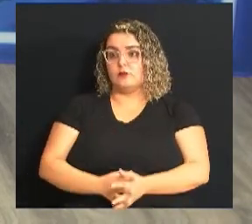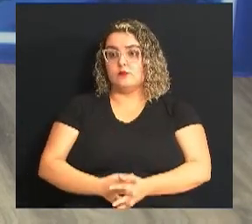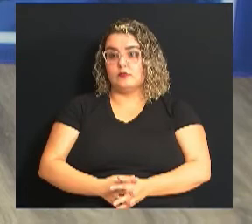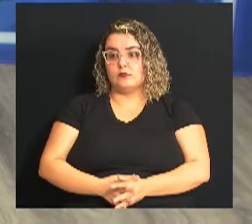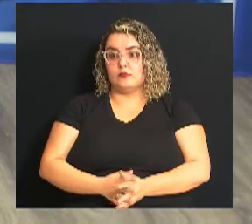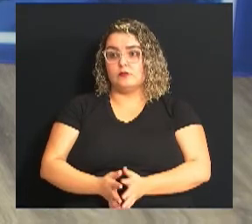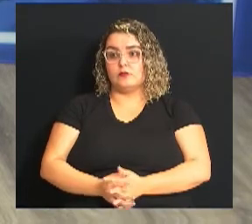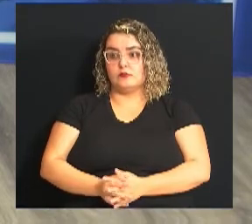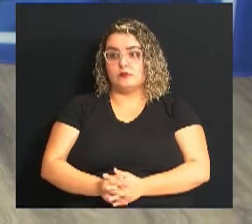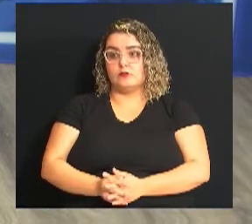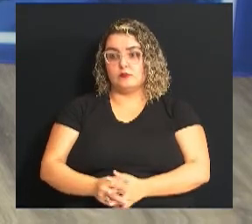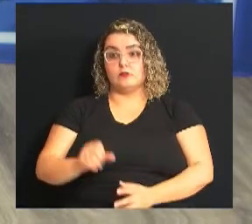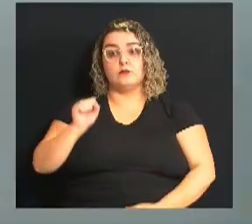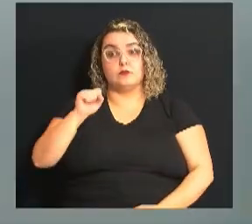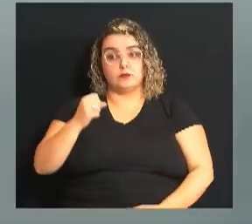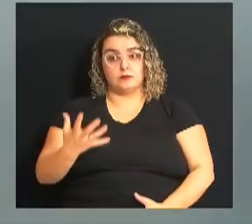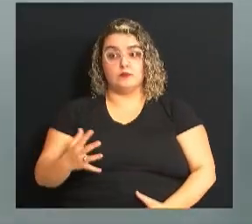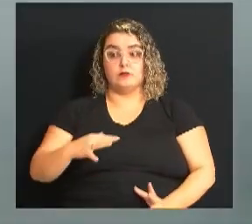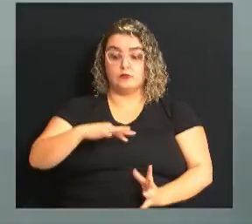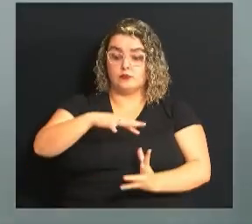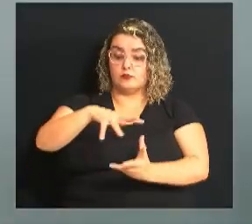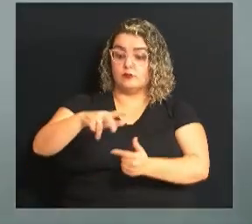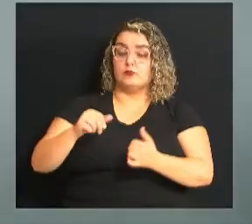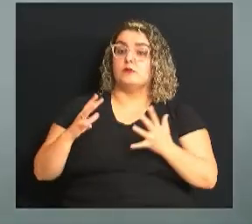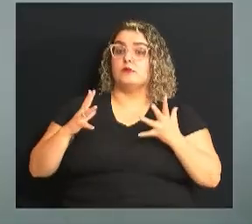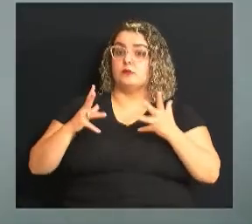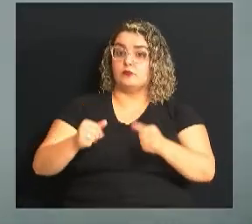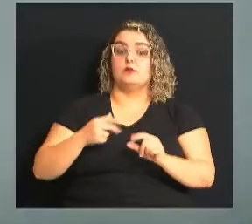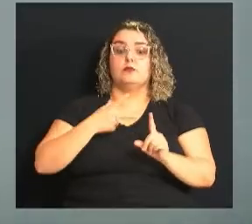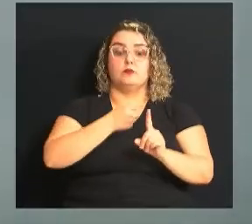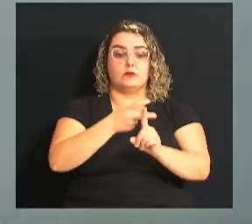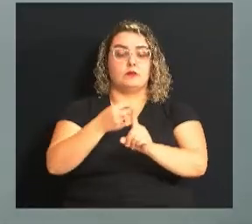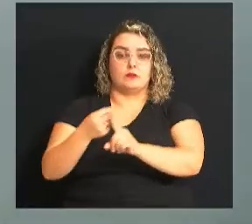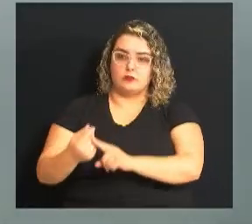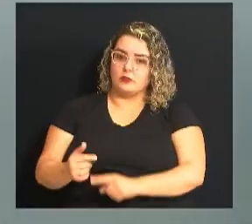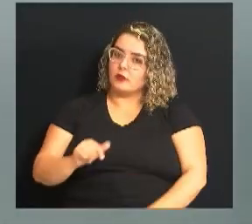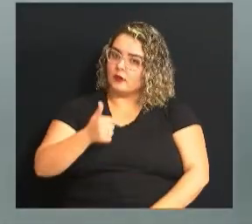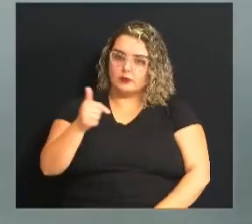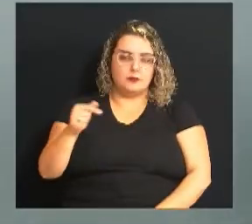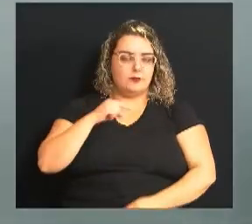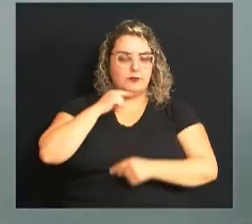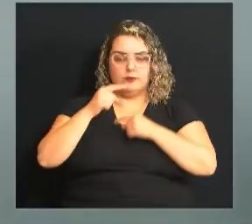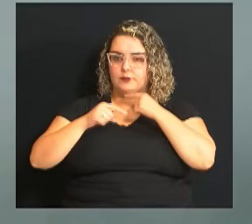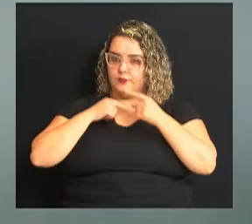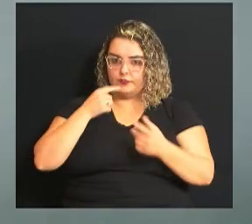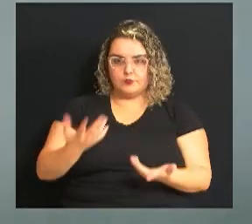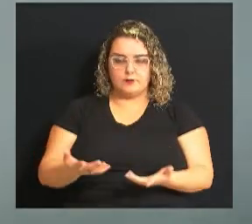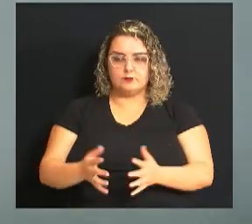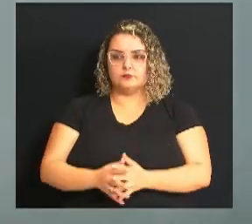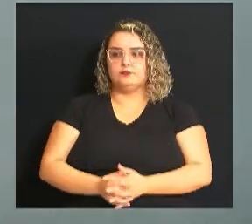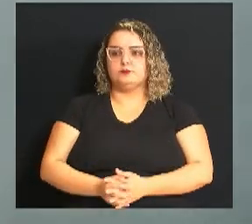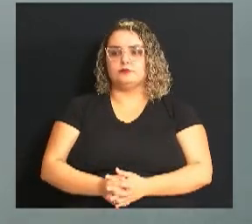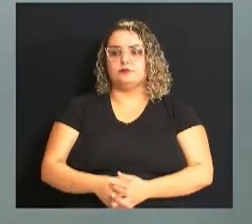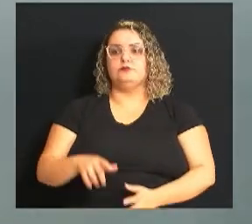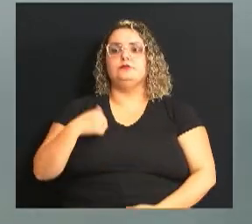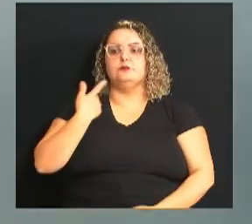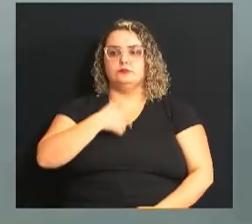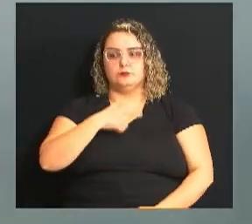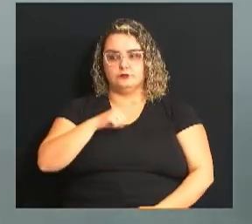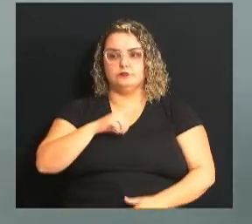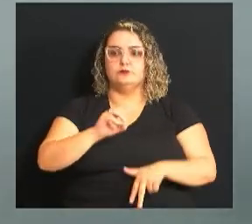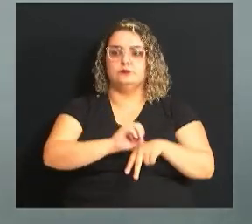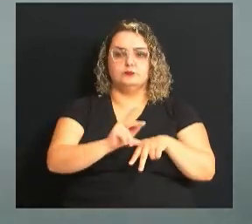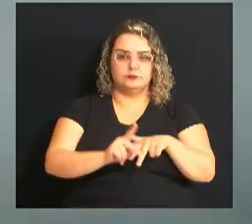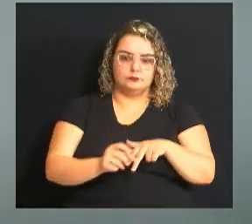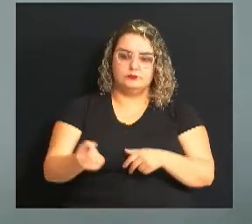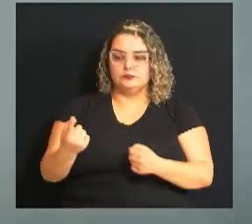Sim, precisa o mundo inteiro ser vacinado. Esse ponto não há a menor dúvida. Nós ainda temos focos de poliomielite em alguns